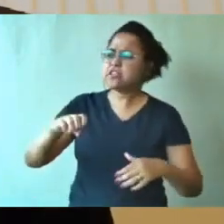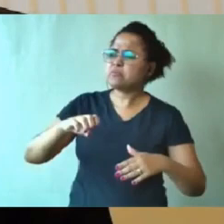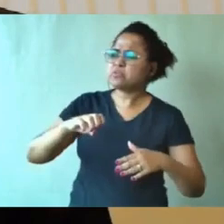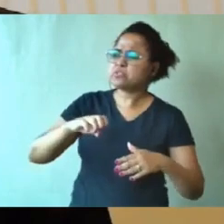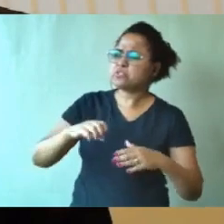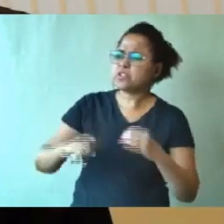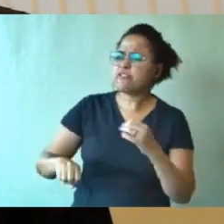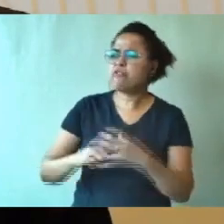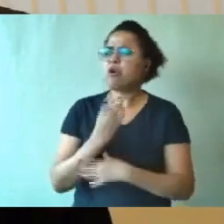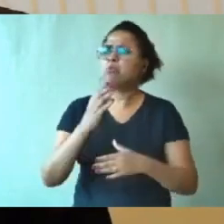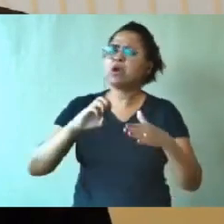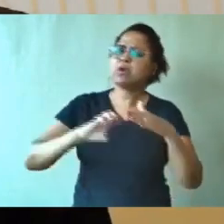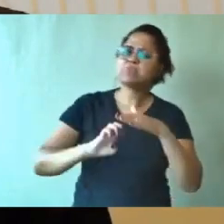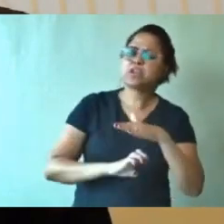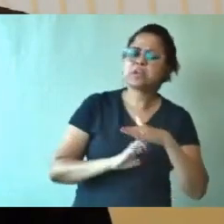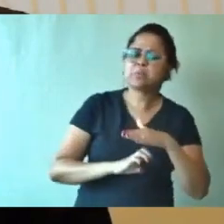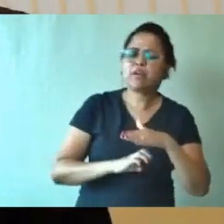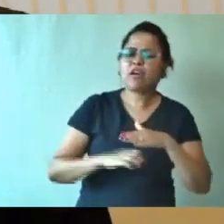todos, nós